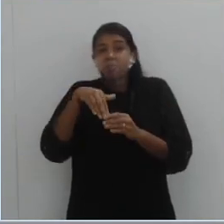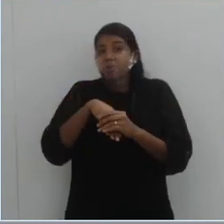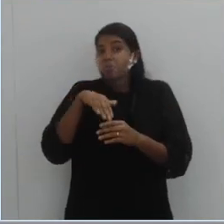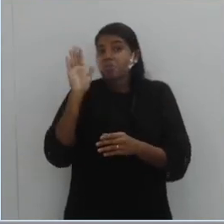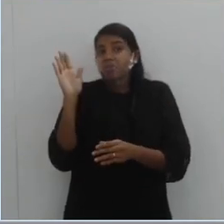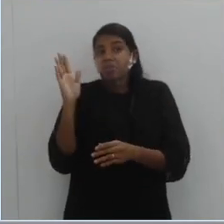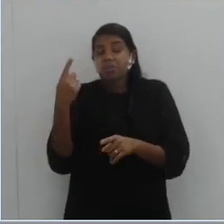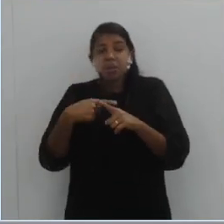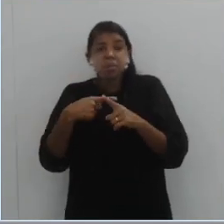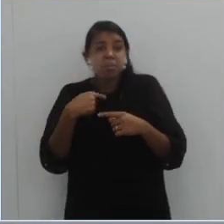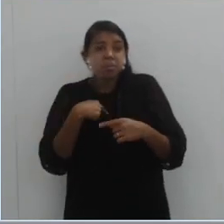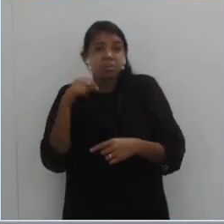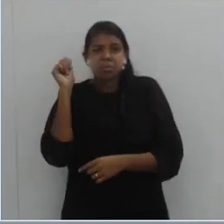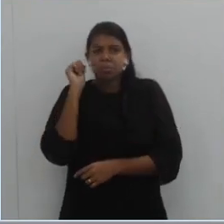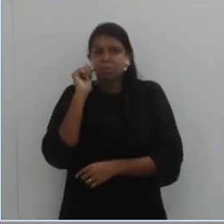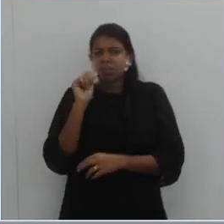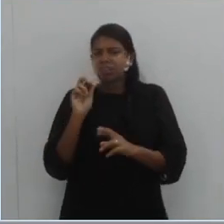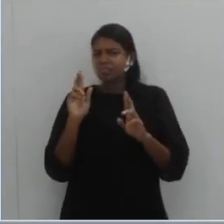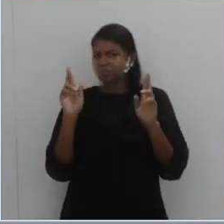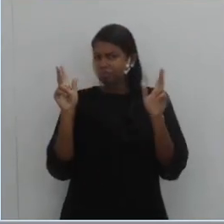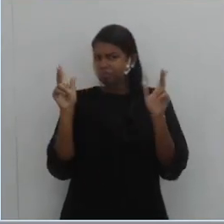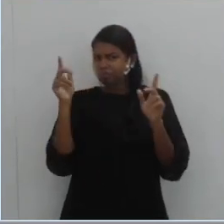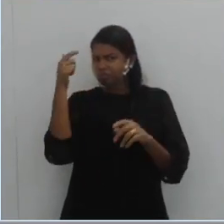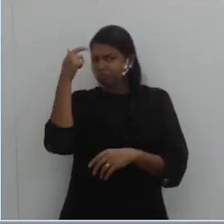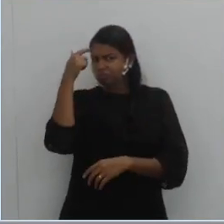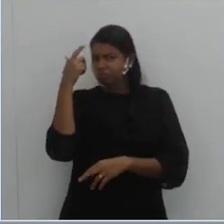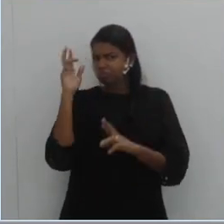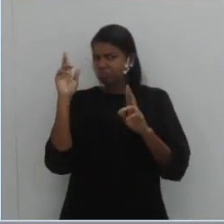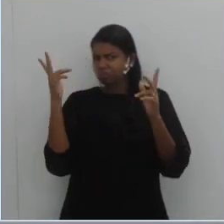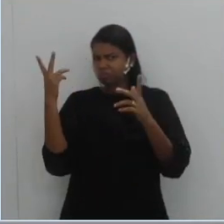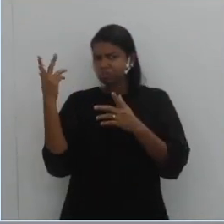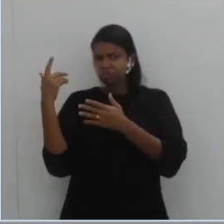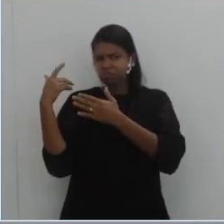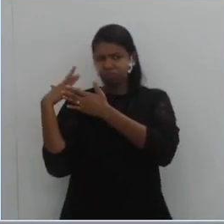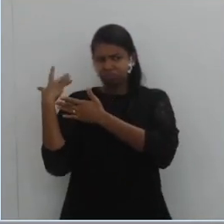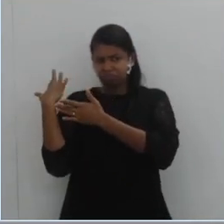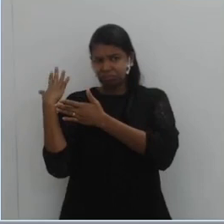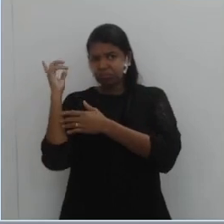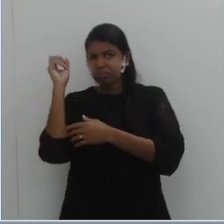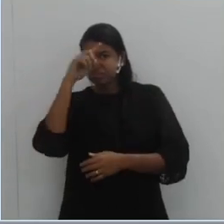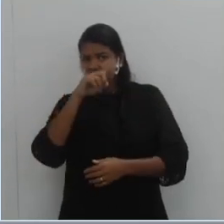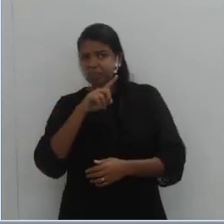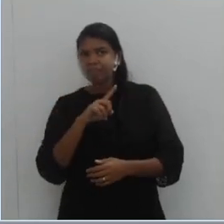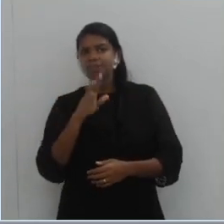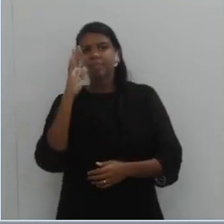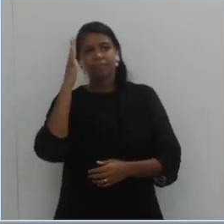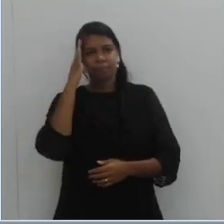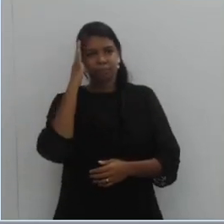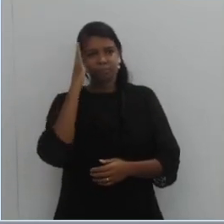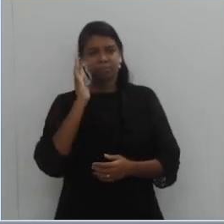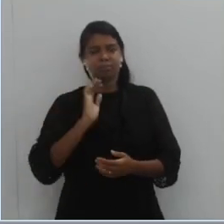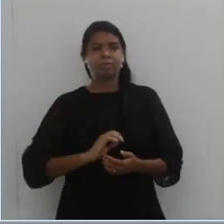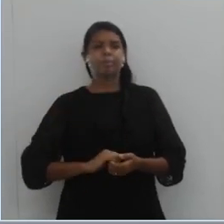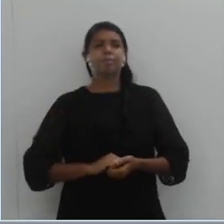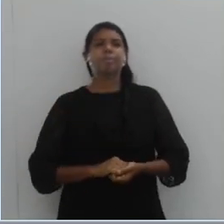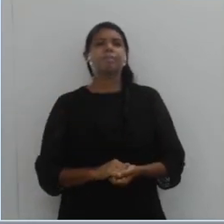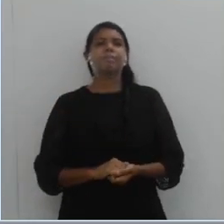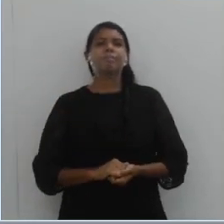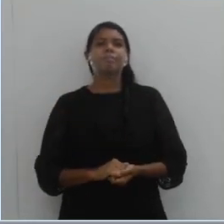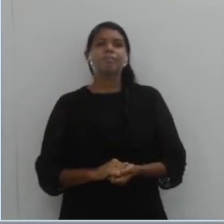mulher? Estranho, né? Como um pensamento antigo era um pouco difícil de compreender. Mas isso